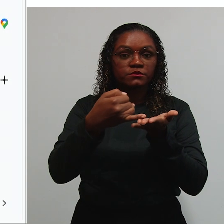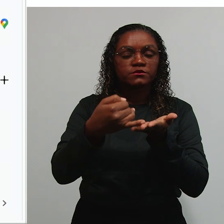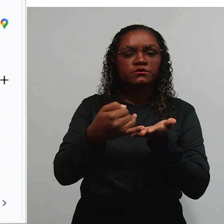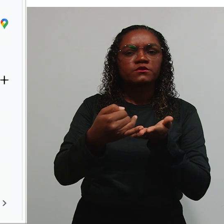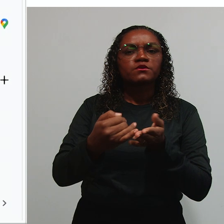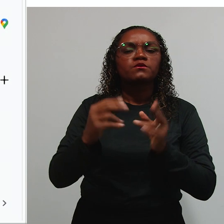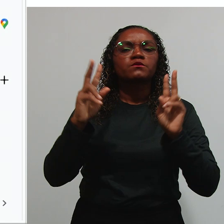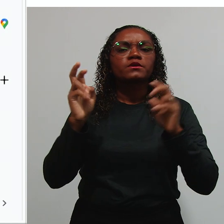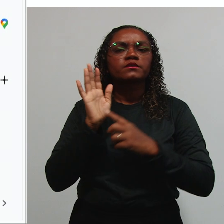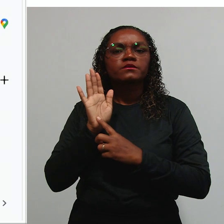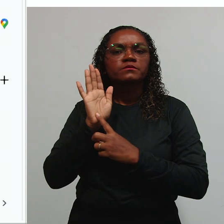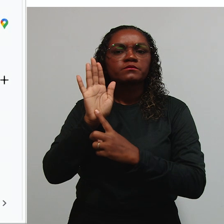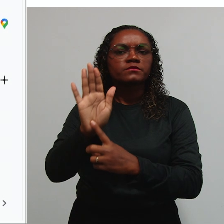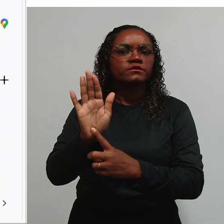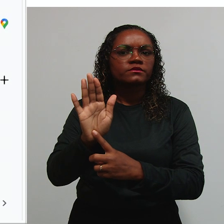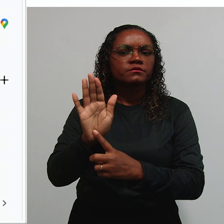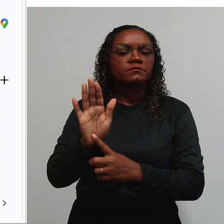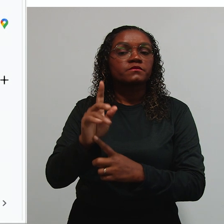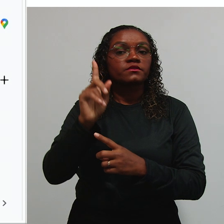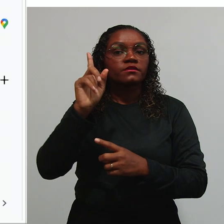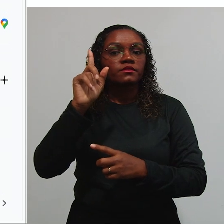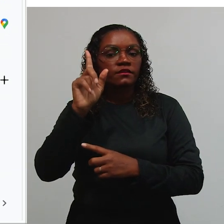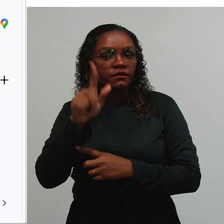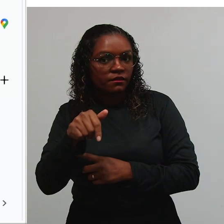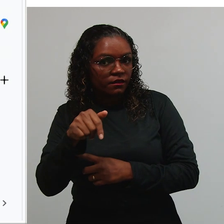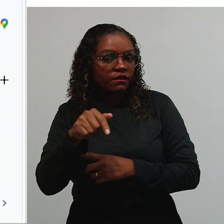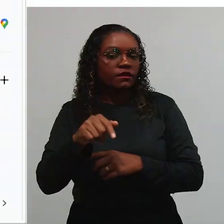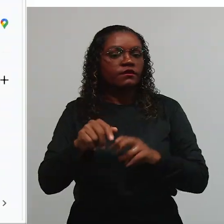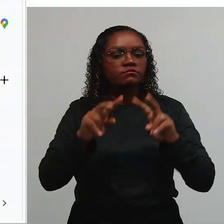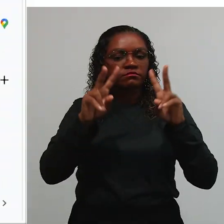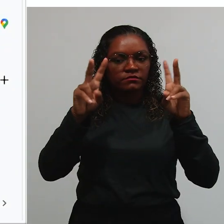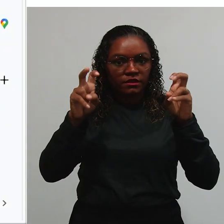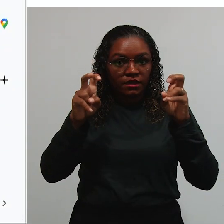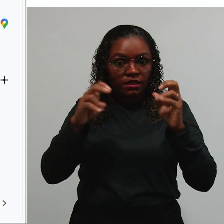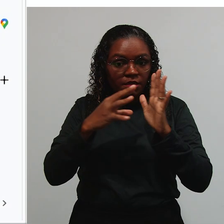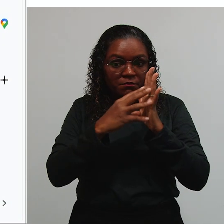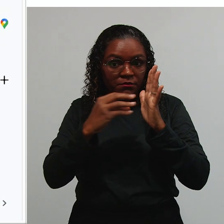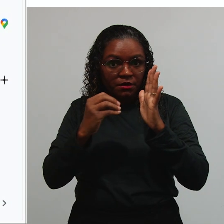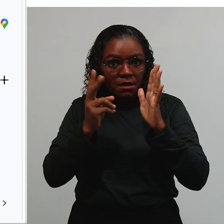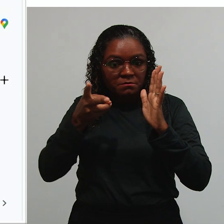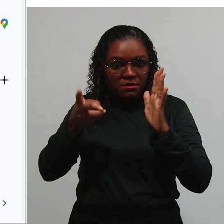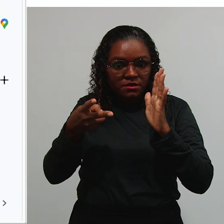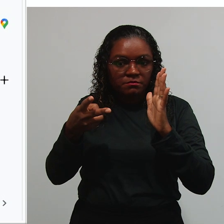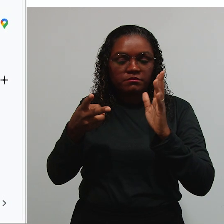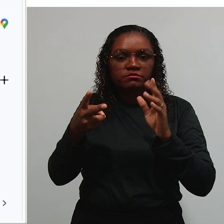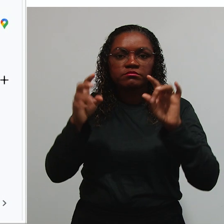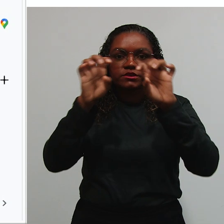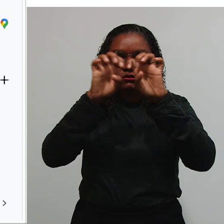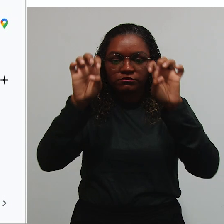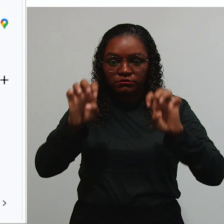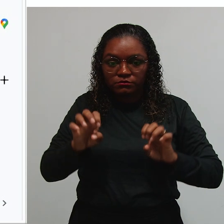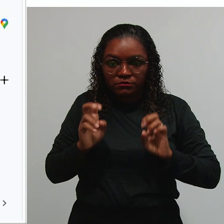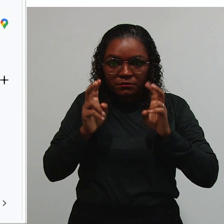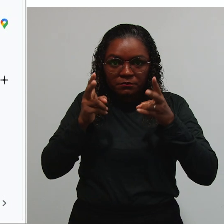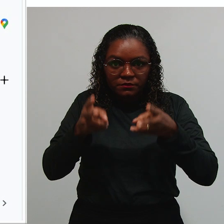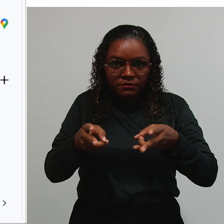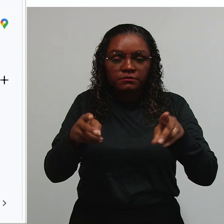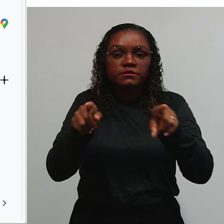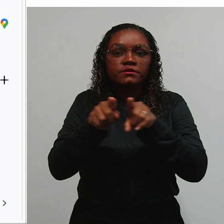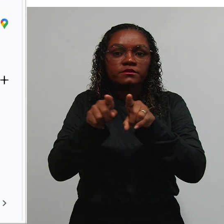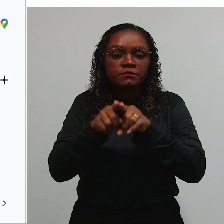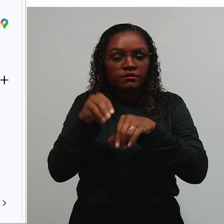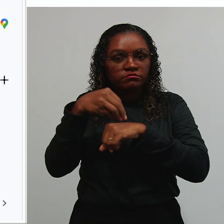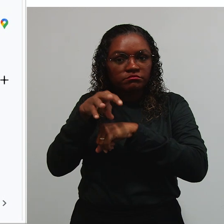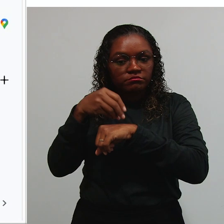A introdução você apresenta o quê? Na introdução você vai apresentar esse modelo, essa estrutura aqui, inclusive